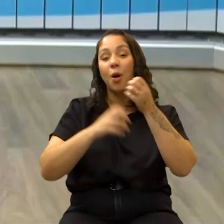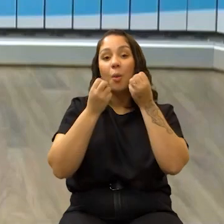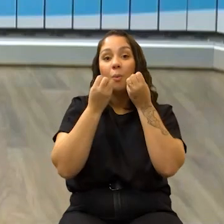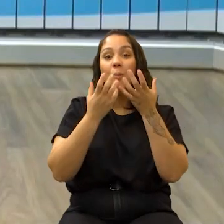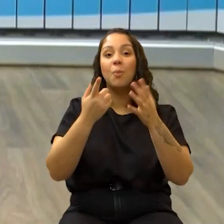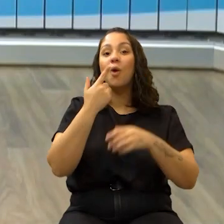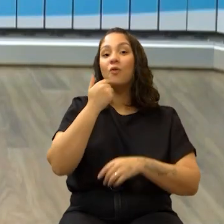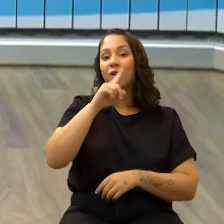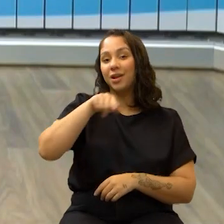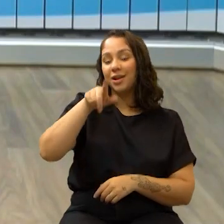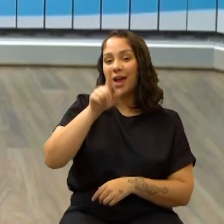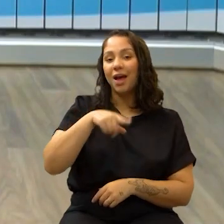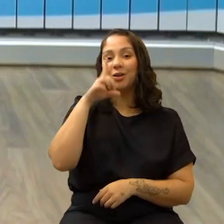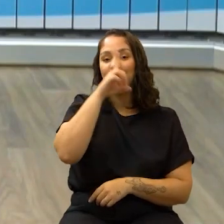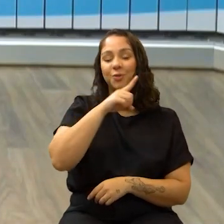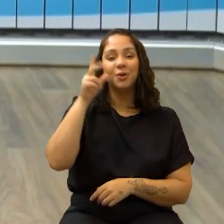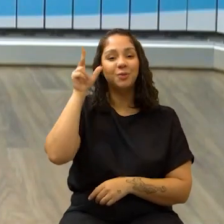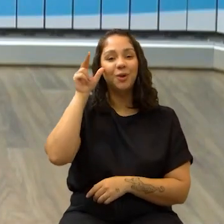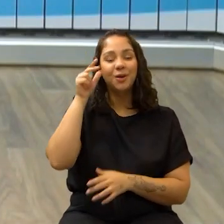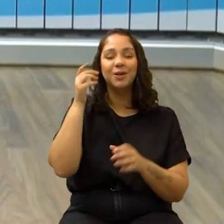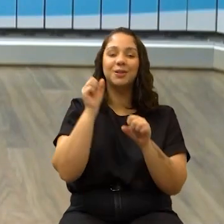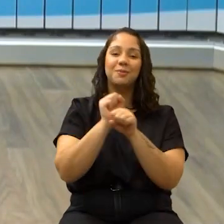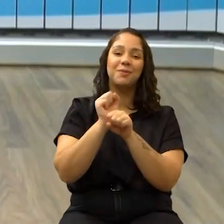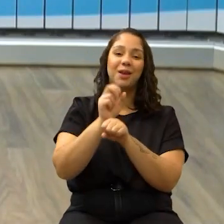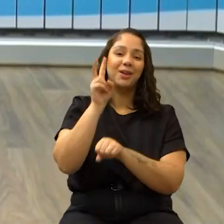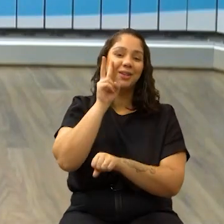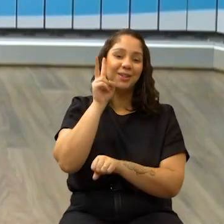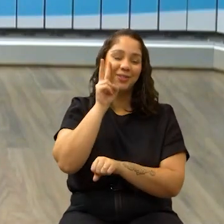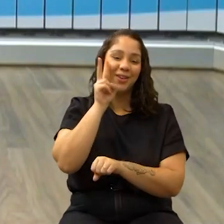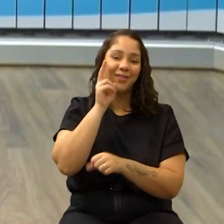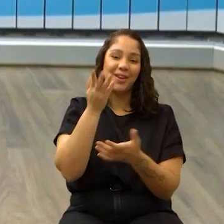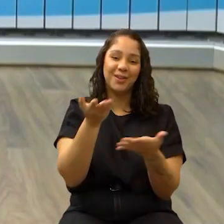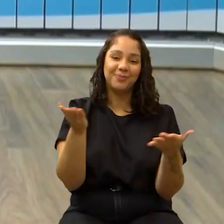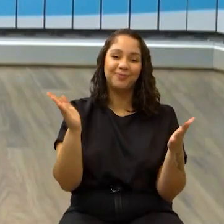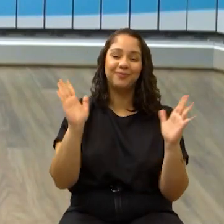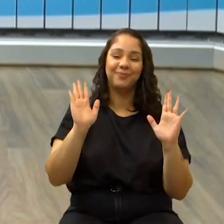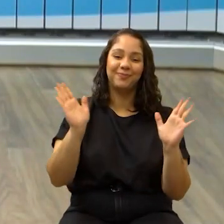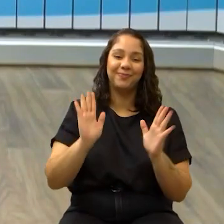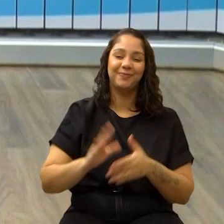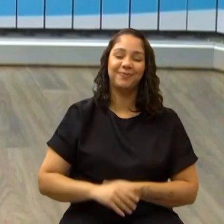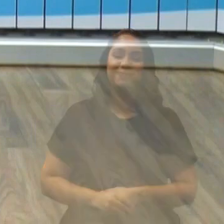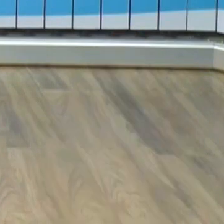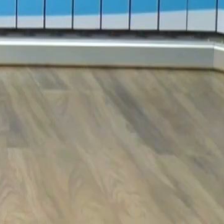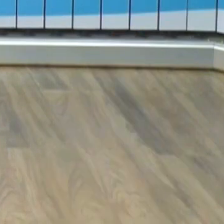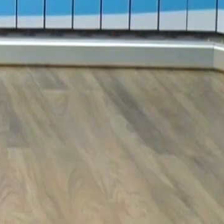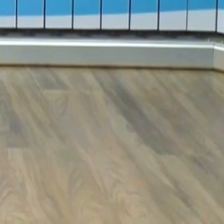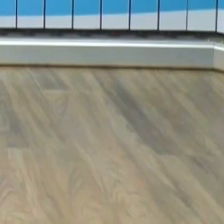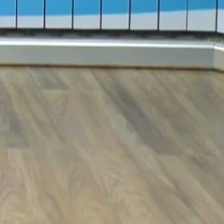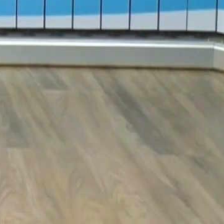Um bom feriado, um bom domingo de Páscoa e a gente se vê segunda-feira. Até lá!